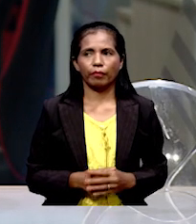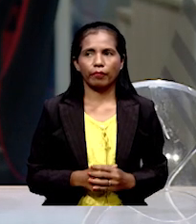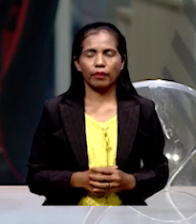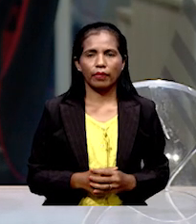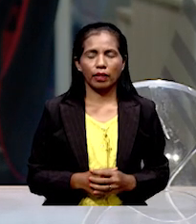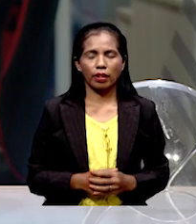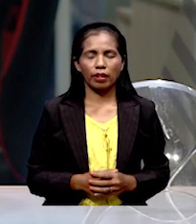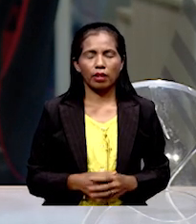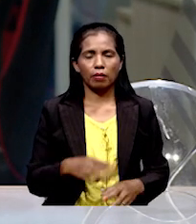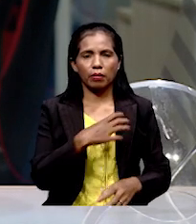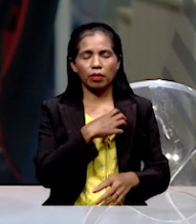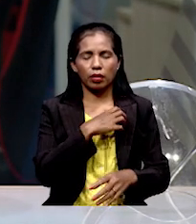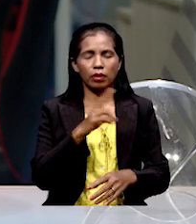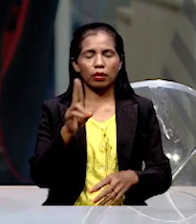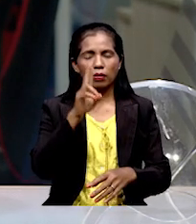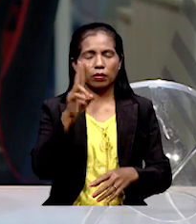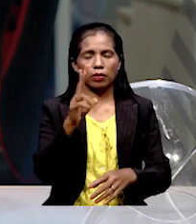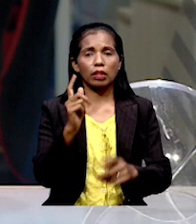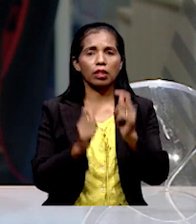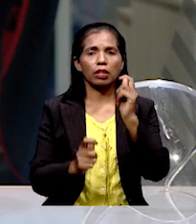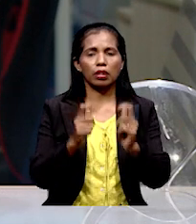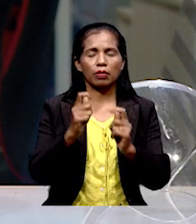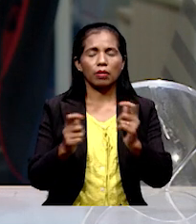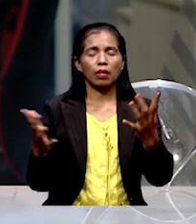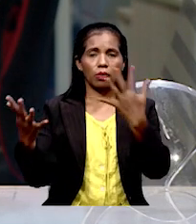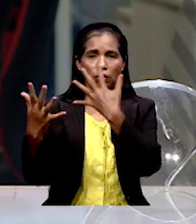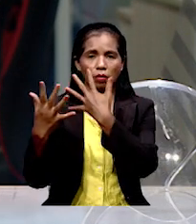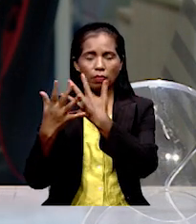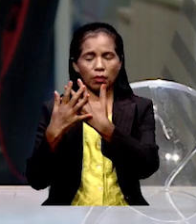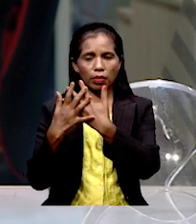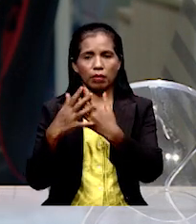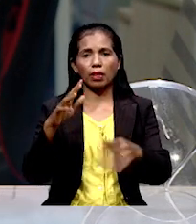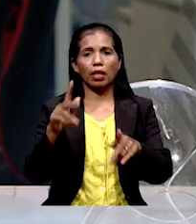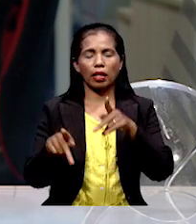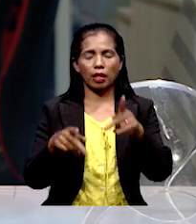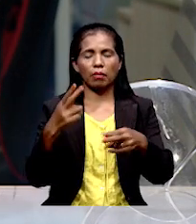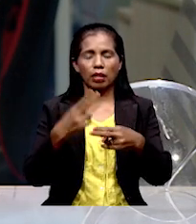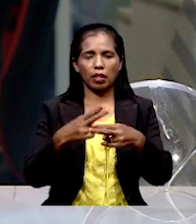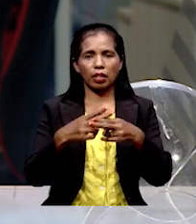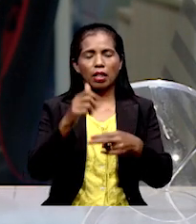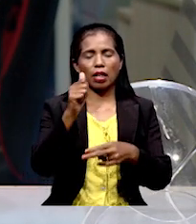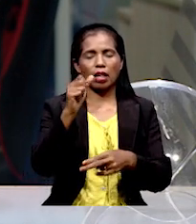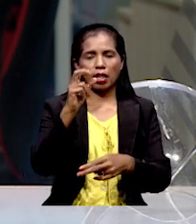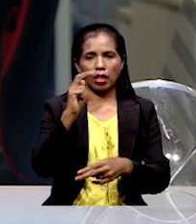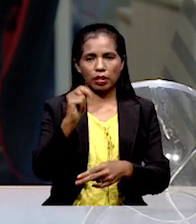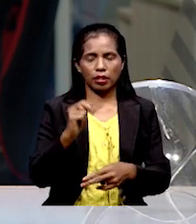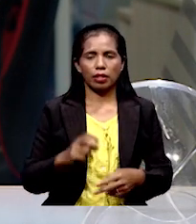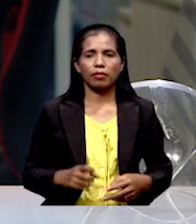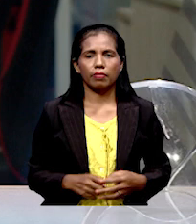Penitere executa mandado tribunal prisão preventiva ba suspeito ro inicial AS.